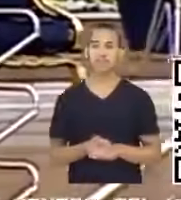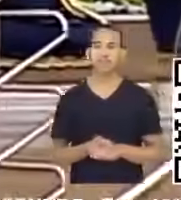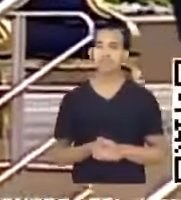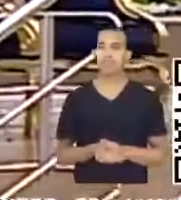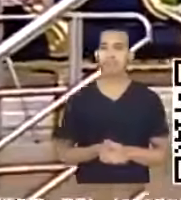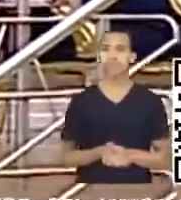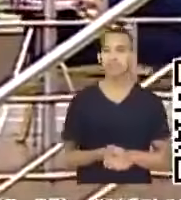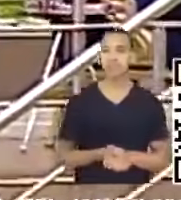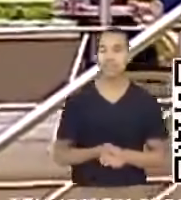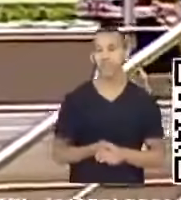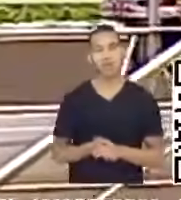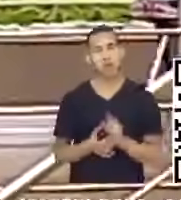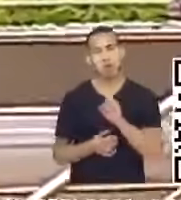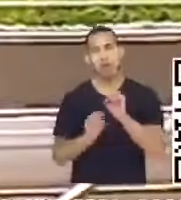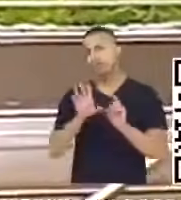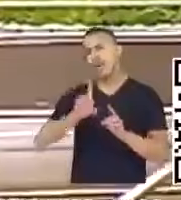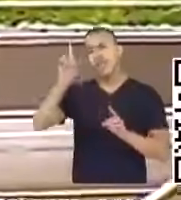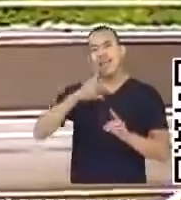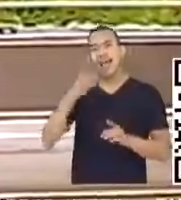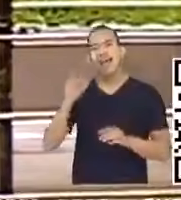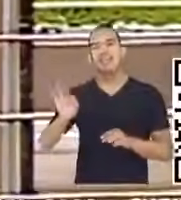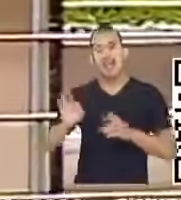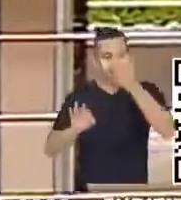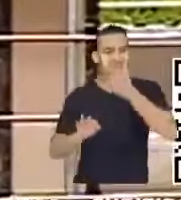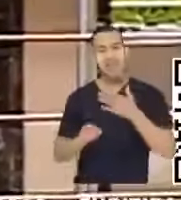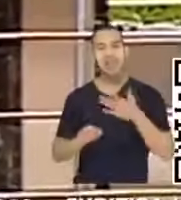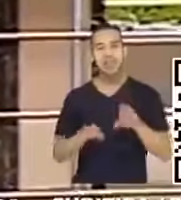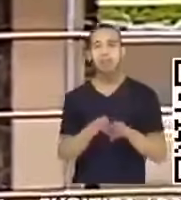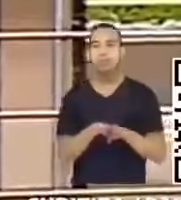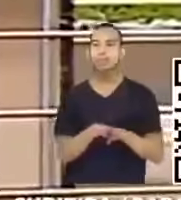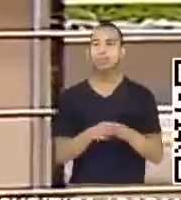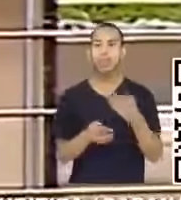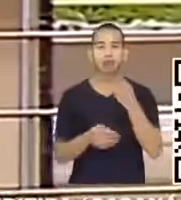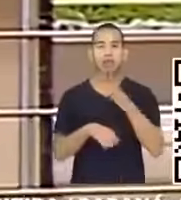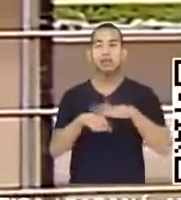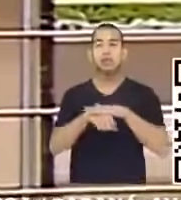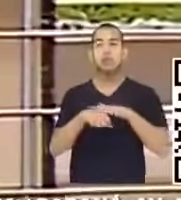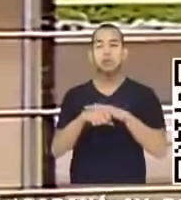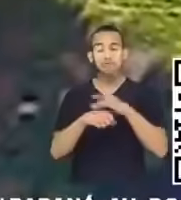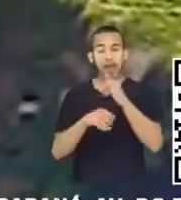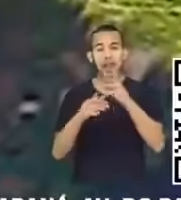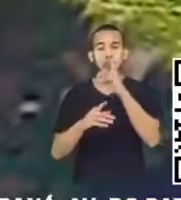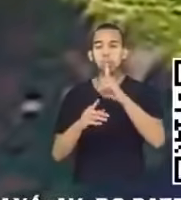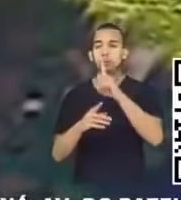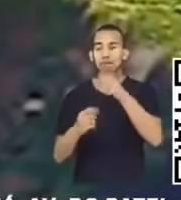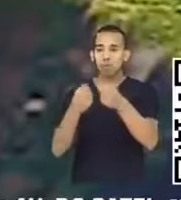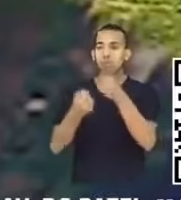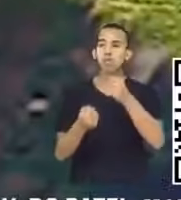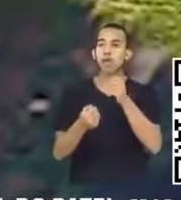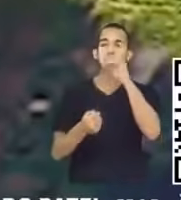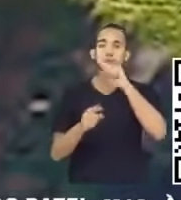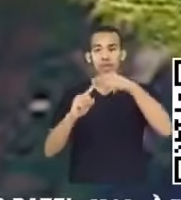e não sempre é só Deus que acerta filha como é que eu acerto sempre eu falei com o menino e a correr domingo ele correu Hoje você tá